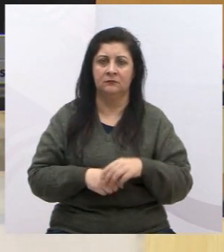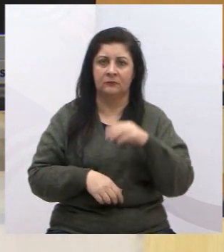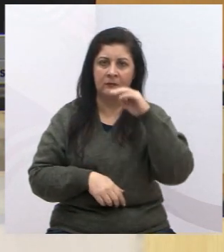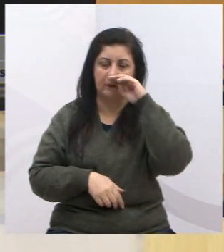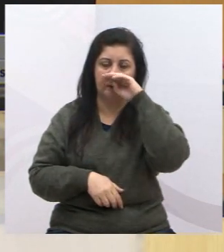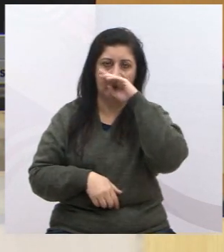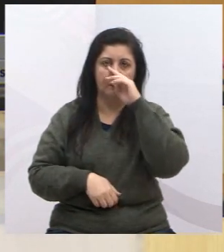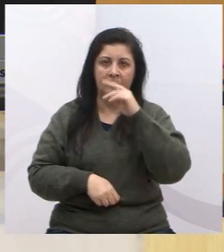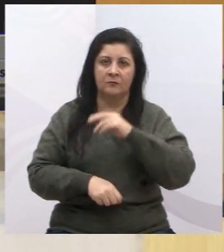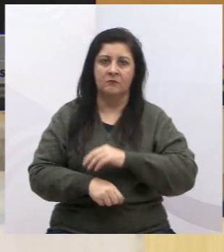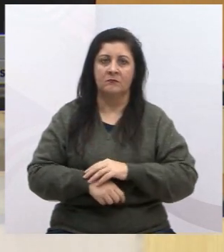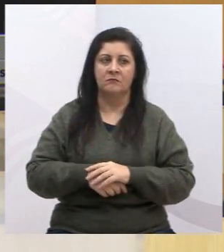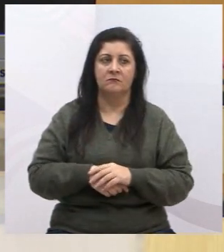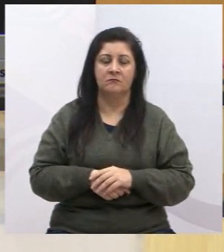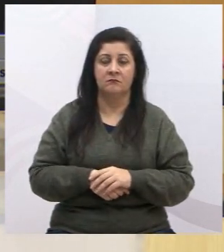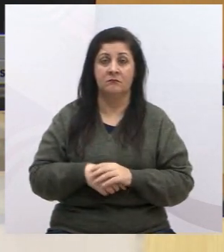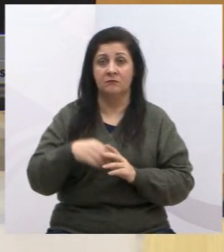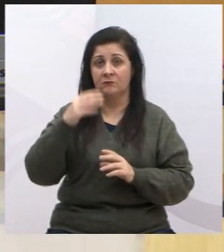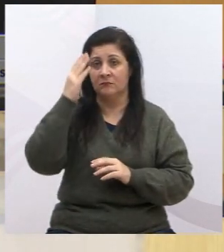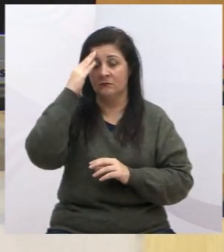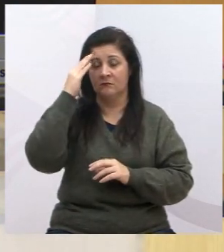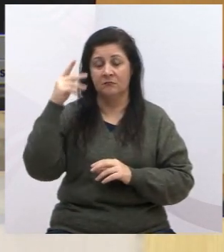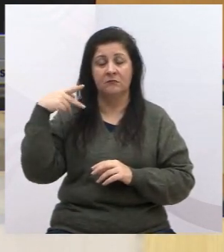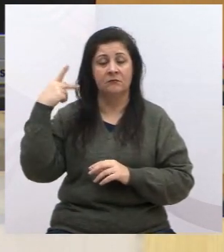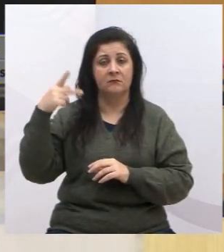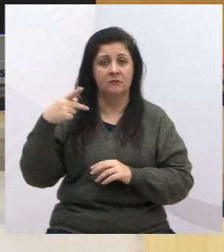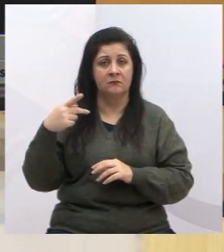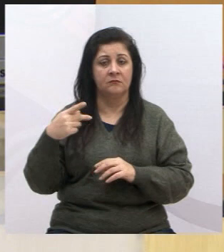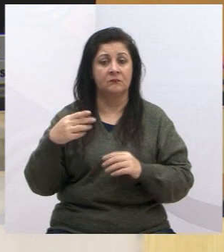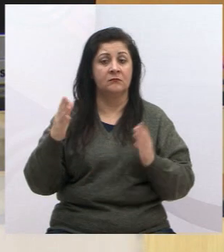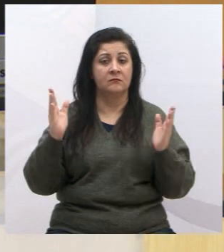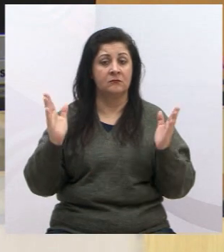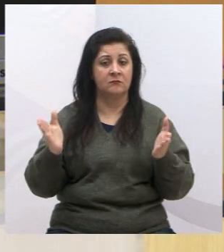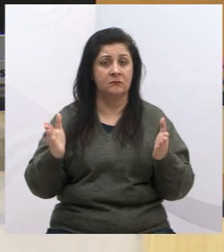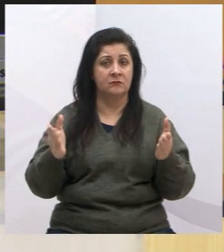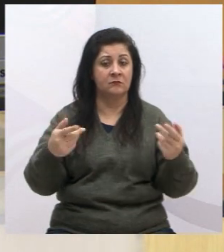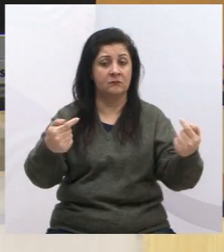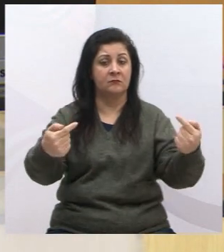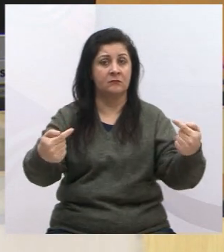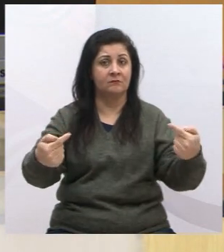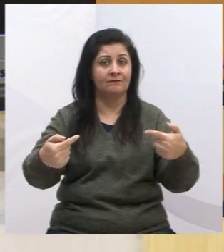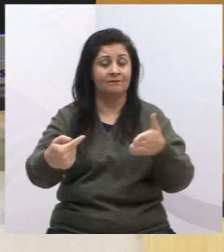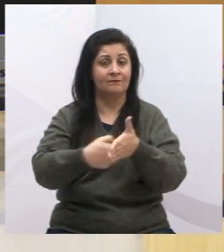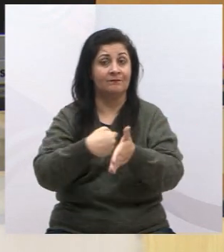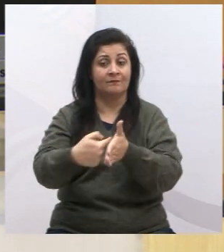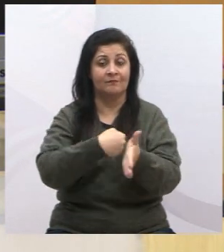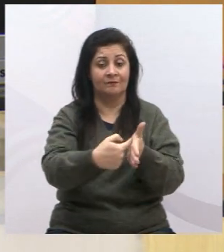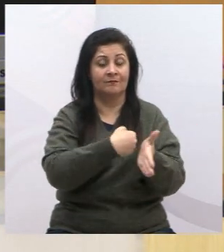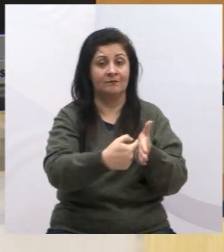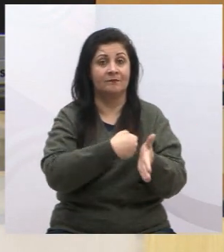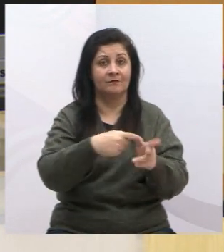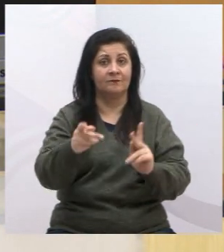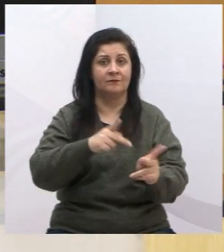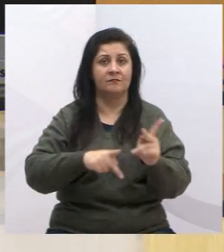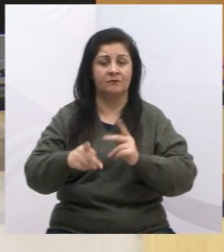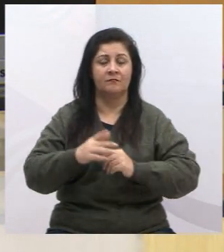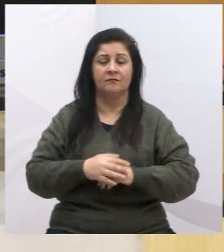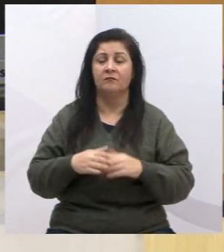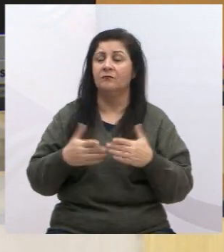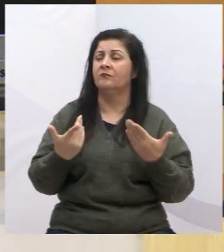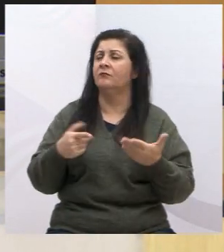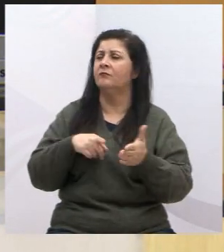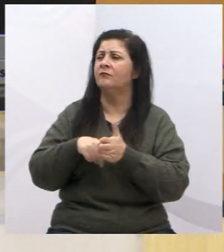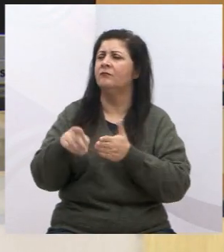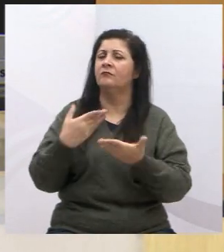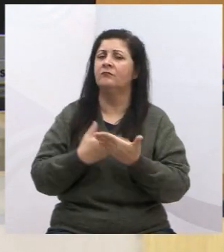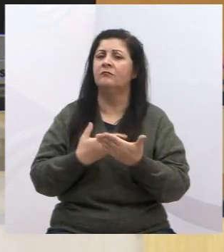2021-2024, considerando que esse vereador foi questionado por moradores do conjunto 1º de maio e do Jardim Alvorada sobre a construção